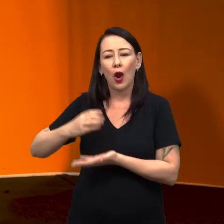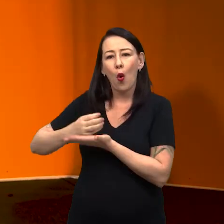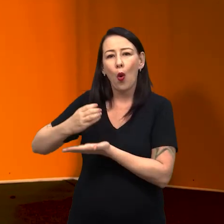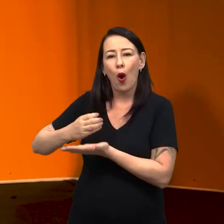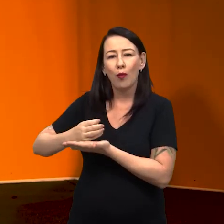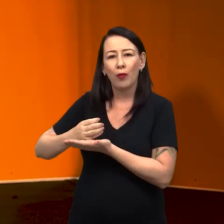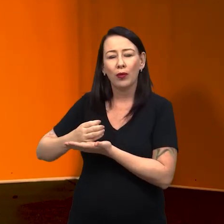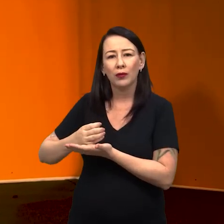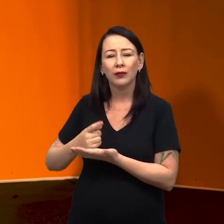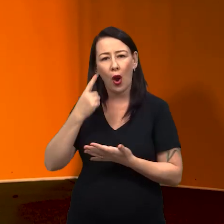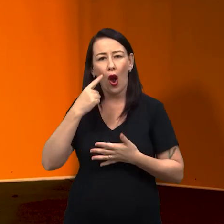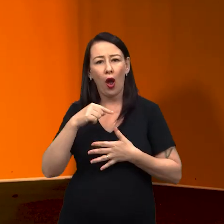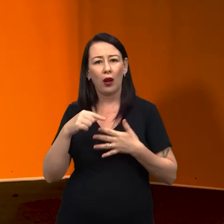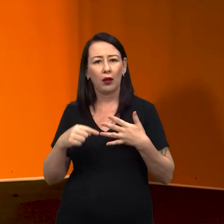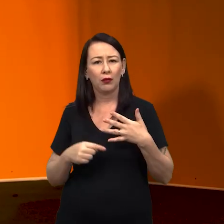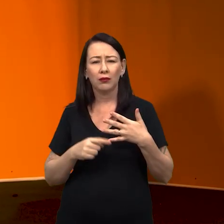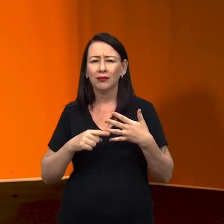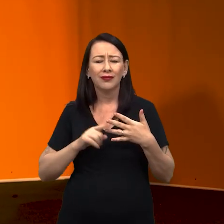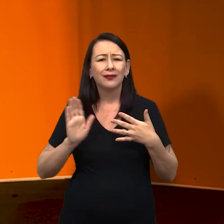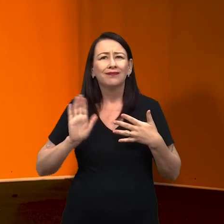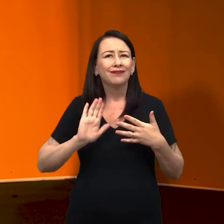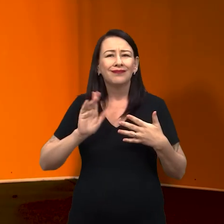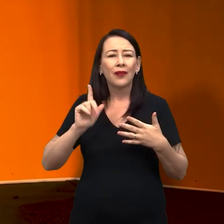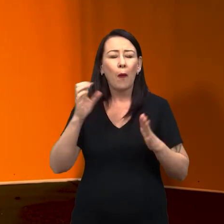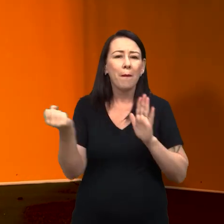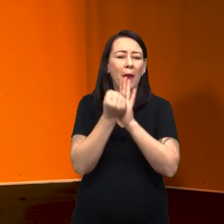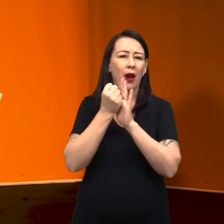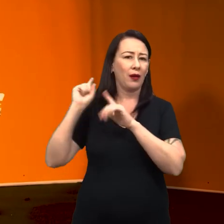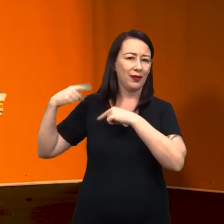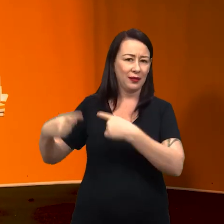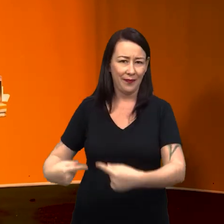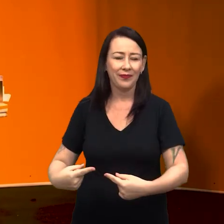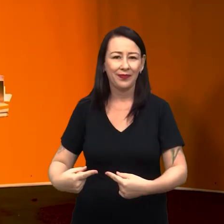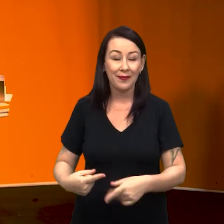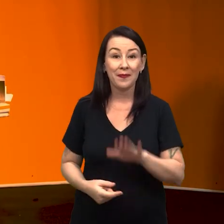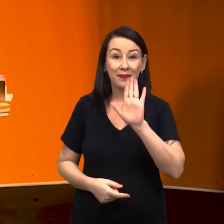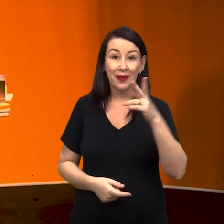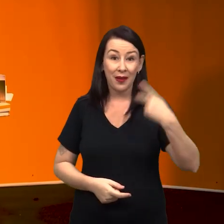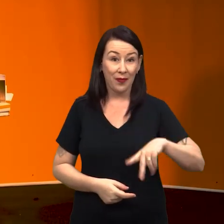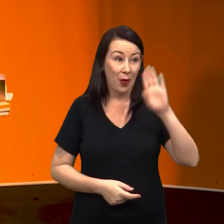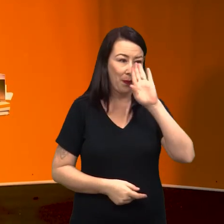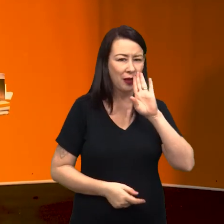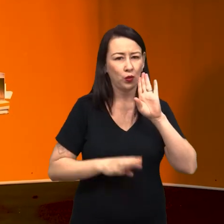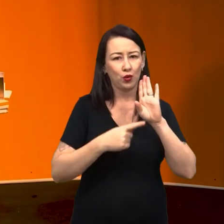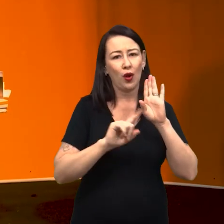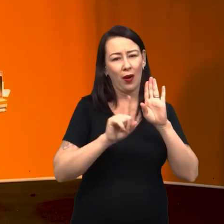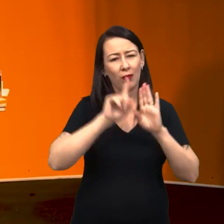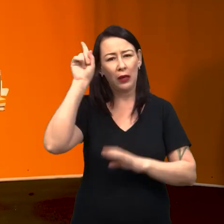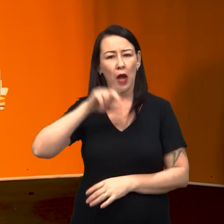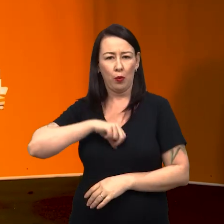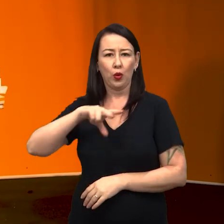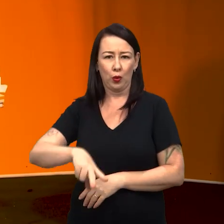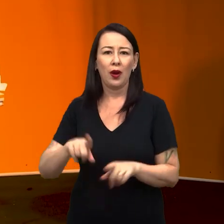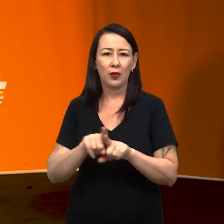O que acontece hoje no Brasil? E não é só no Brasil, né? No mundo. Portugal, eu fui pesquisar em Portugal, vivi um